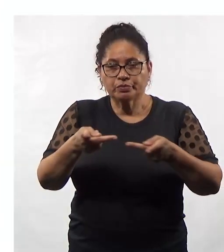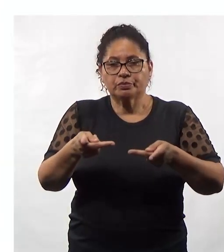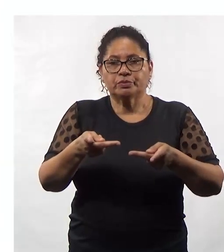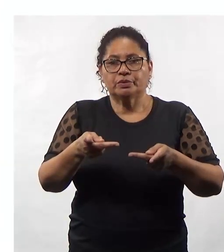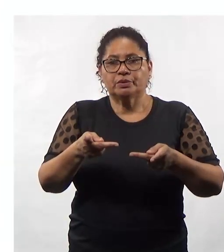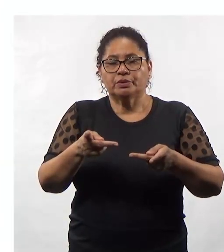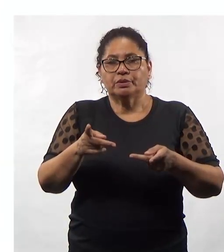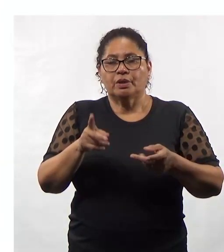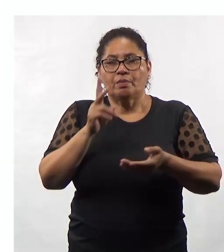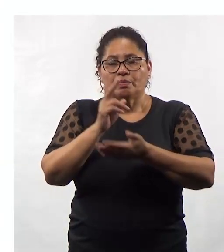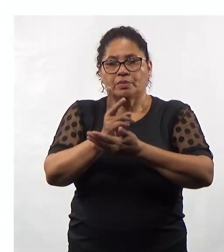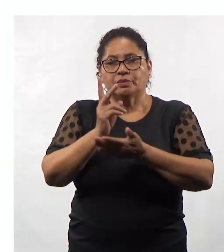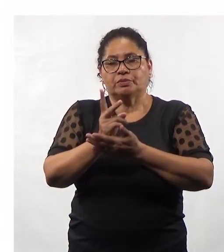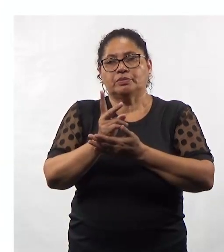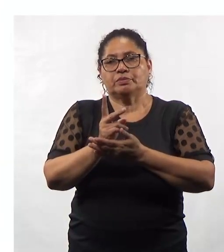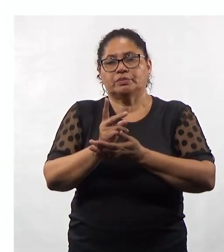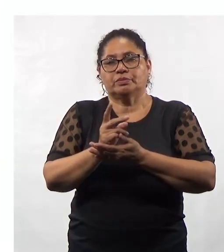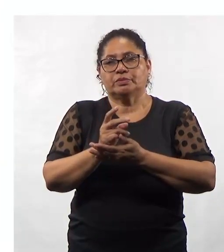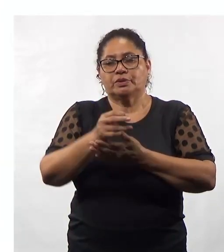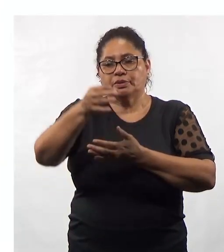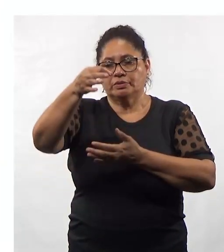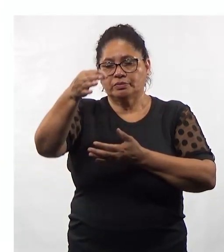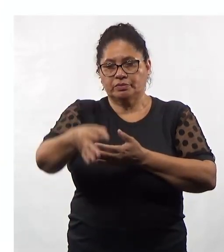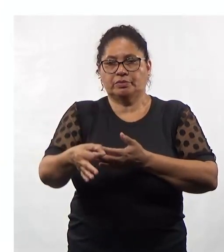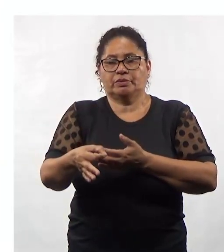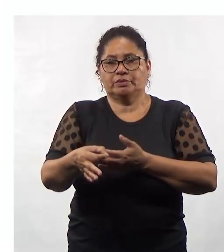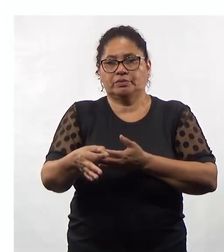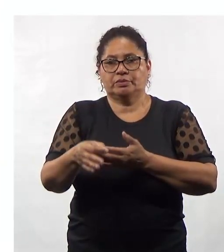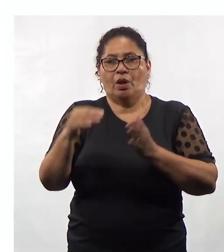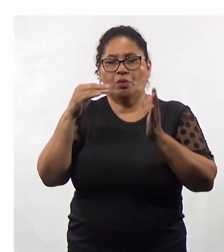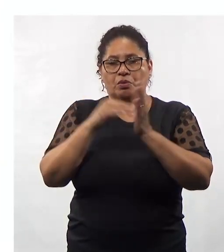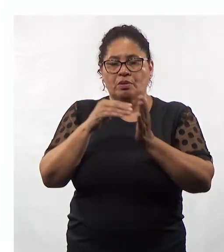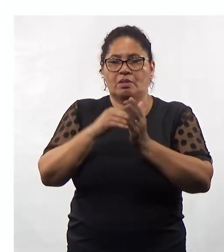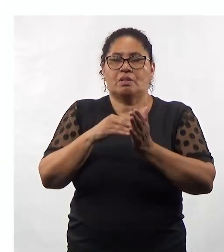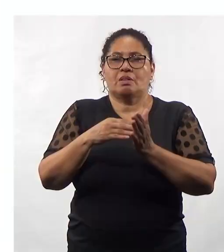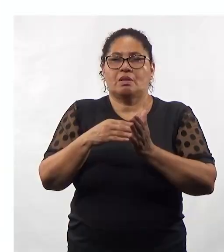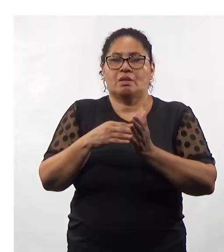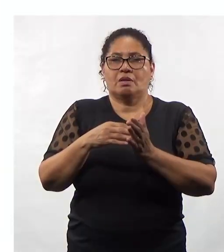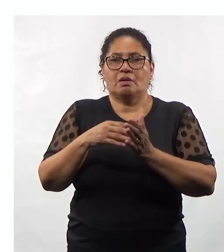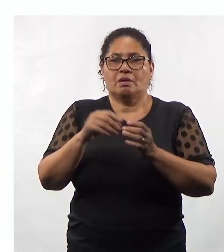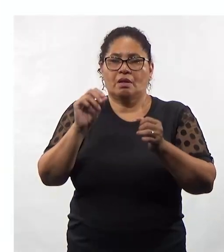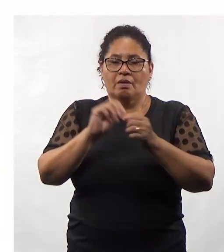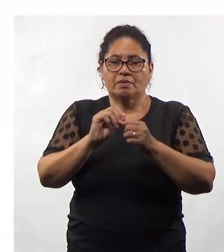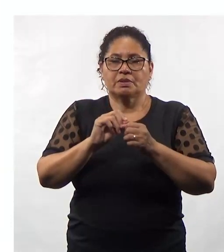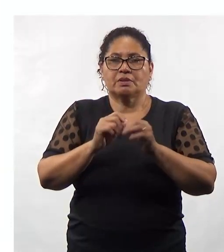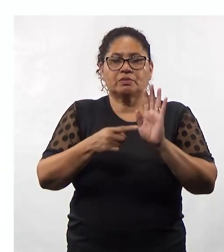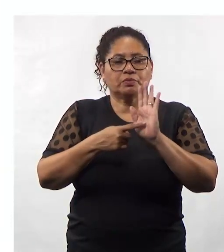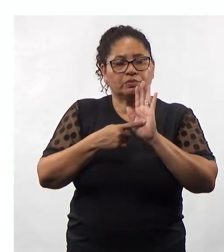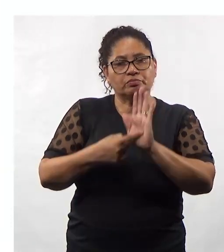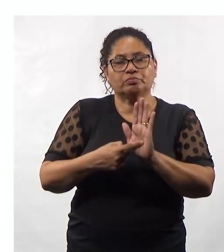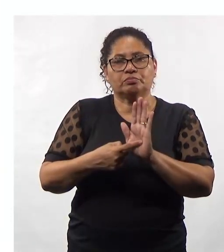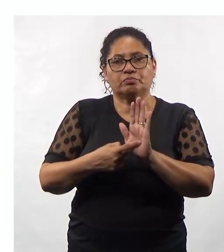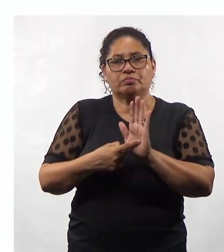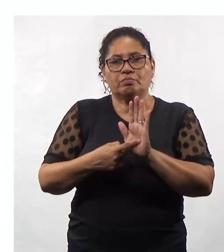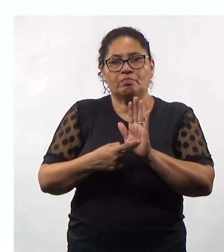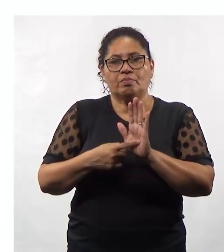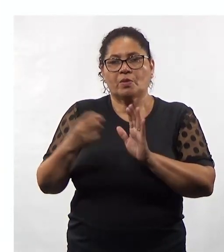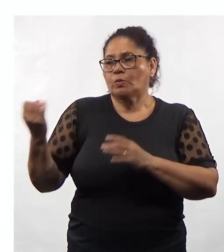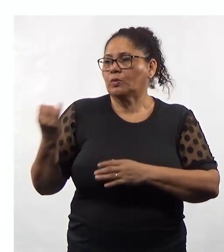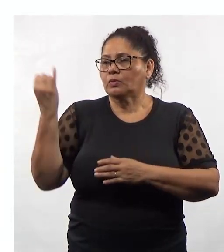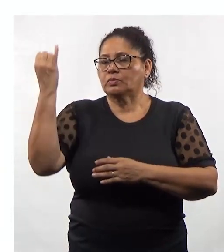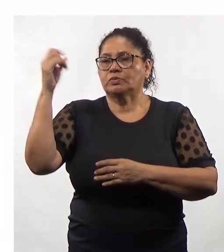projeto, mesmo que ele não seja implementado no tempo em que está sendo proposto ali